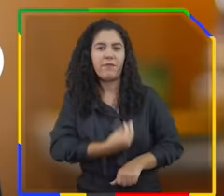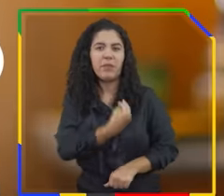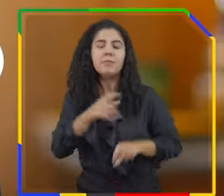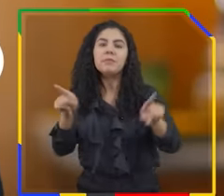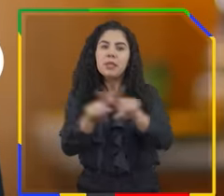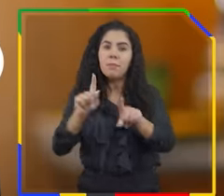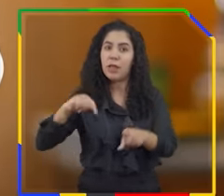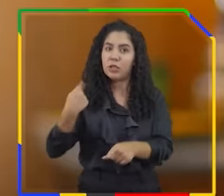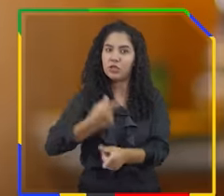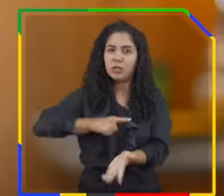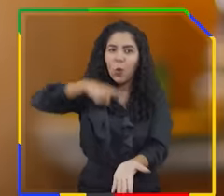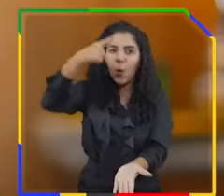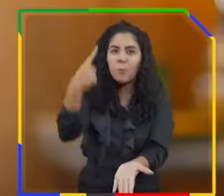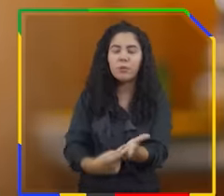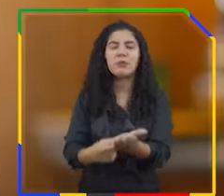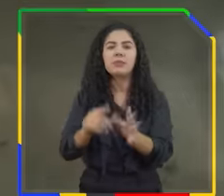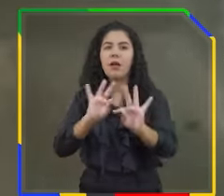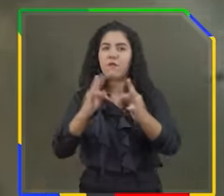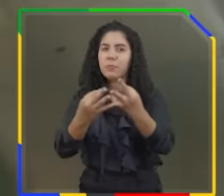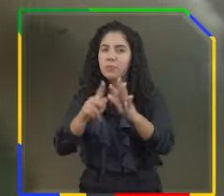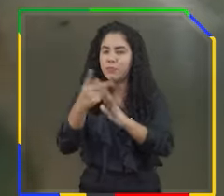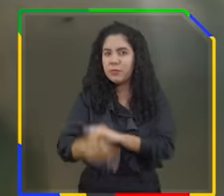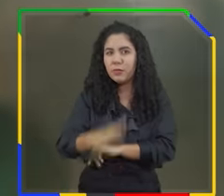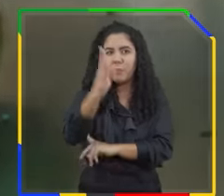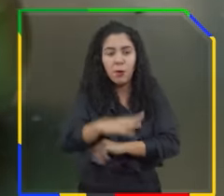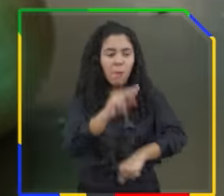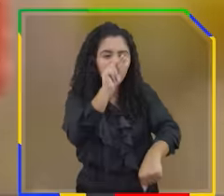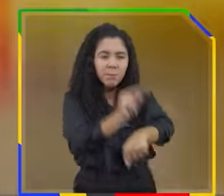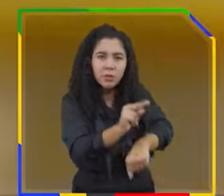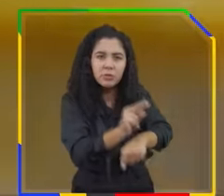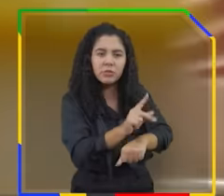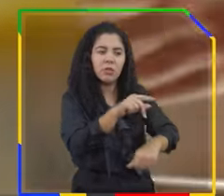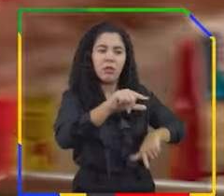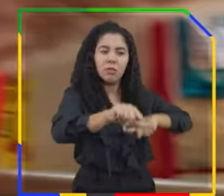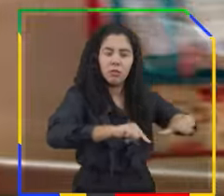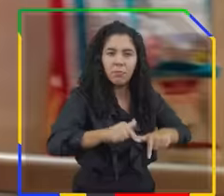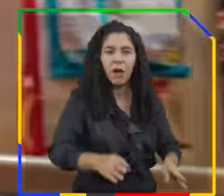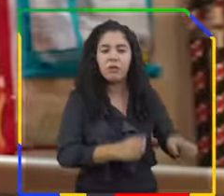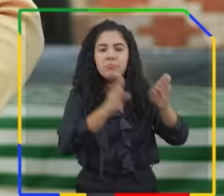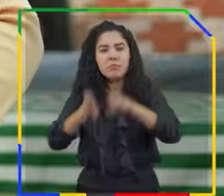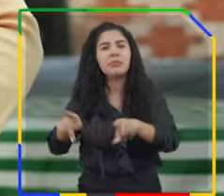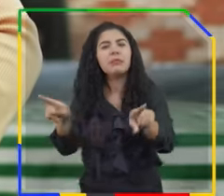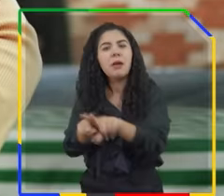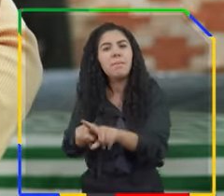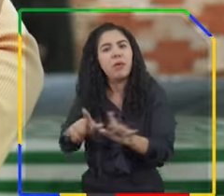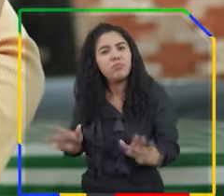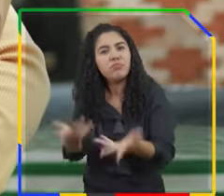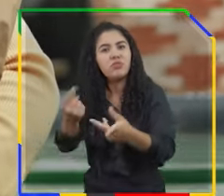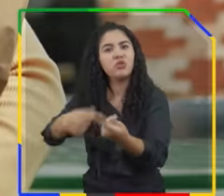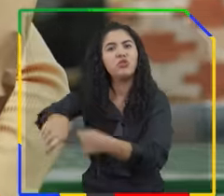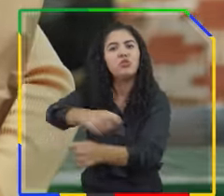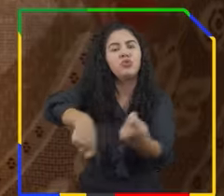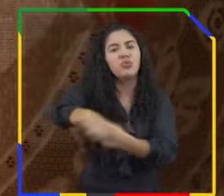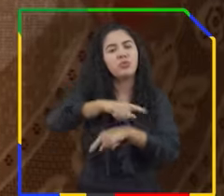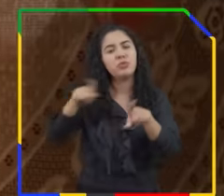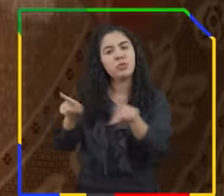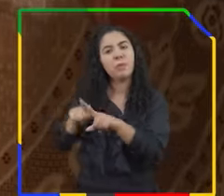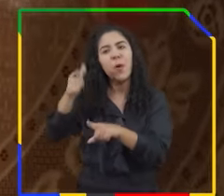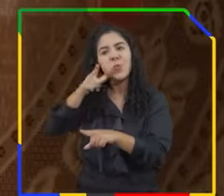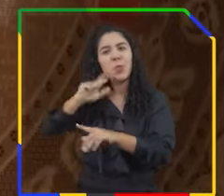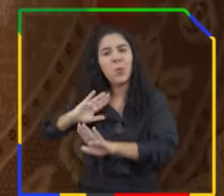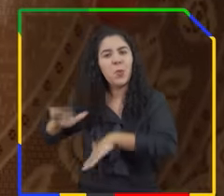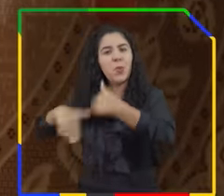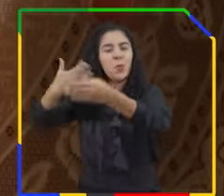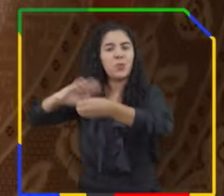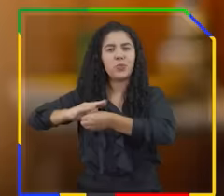nosso compromisso com as famílias brasileiras: proteger o emprego, aumentar o poder de compra e assegurar o crescimento